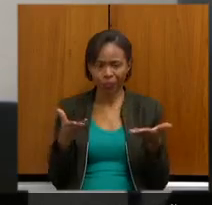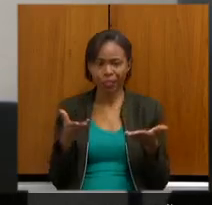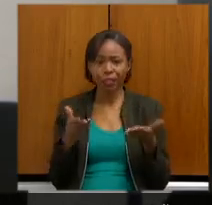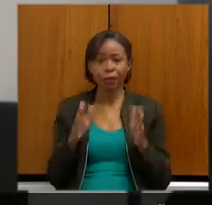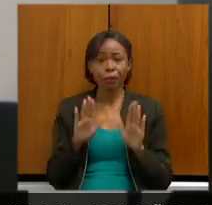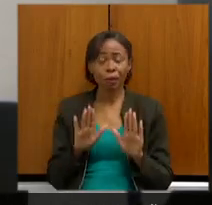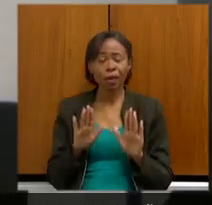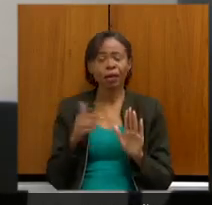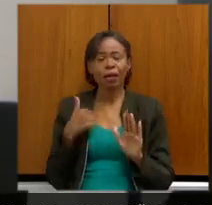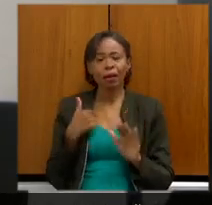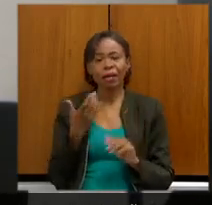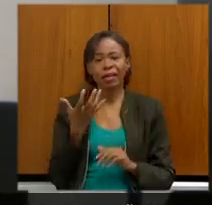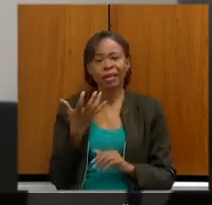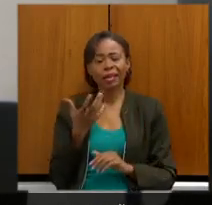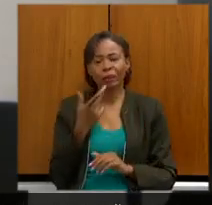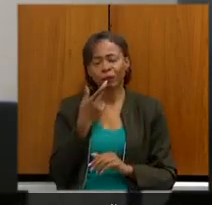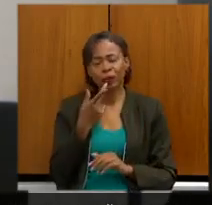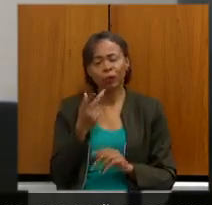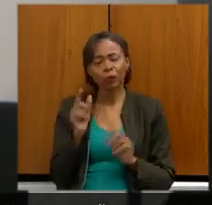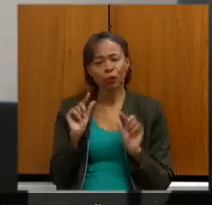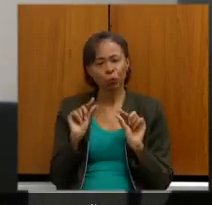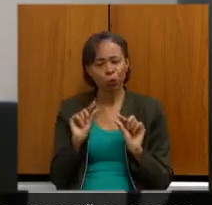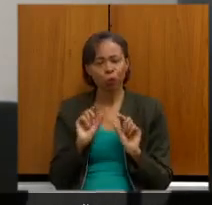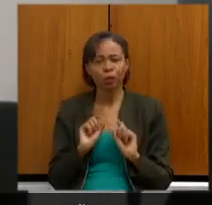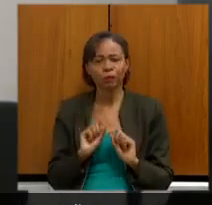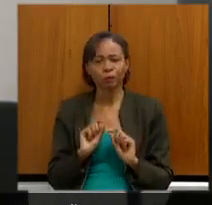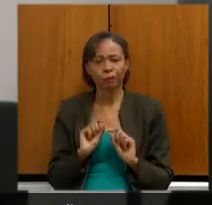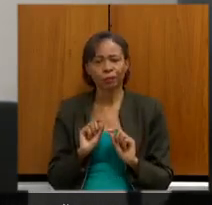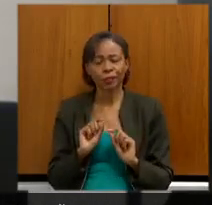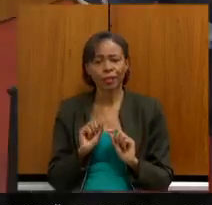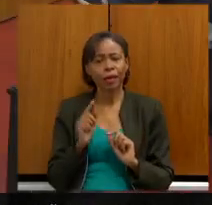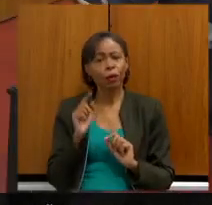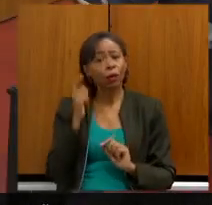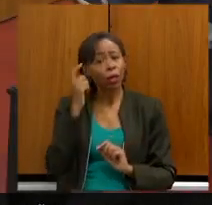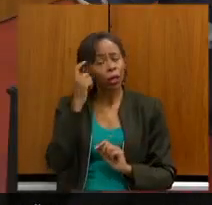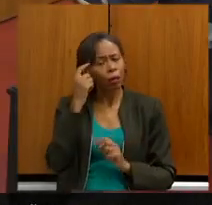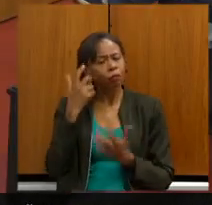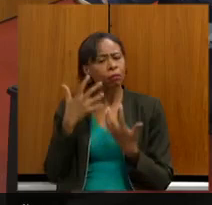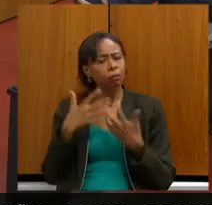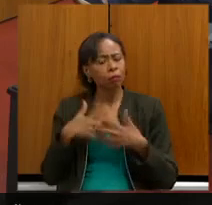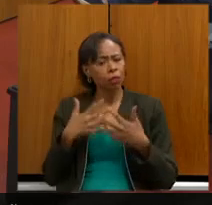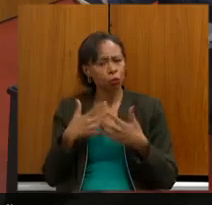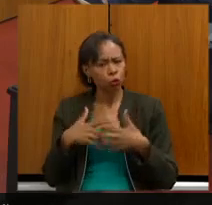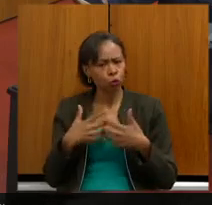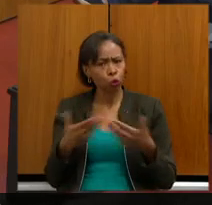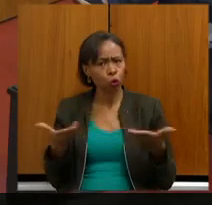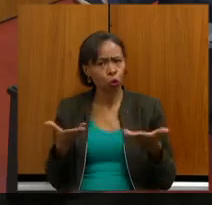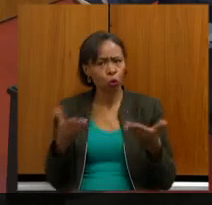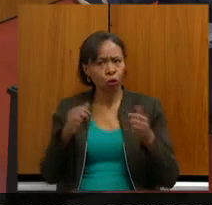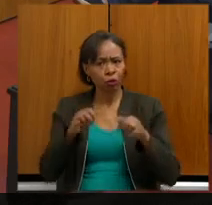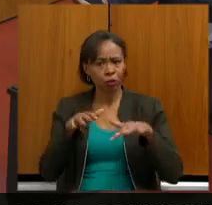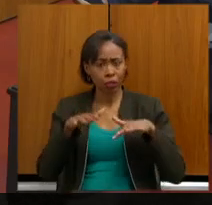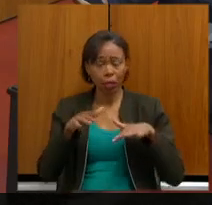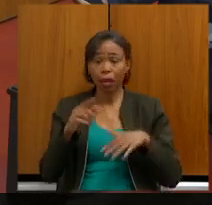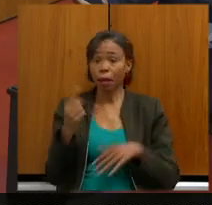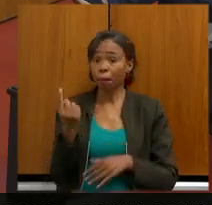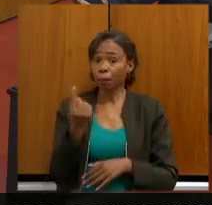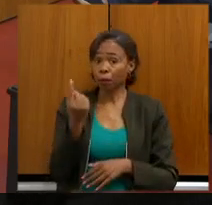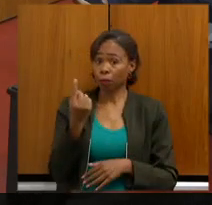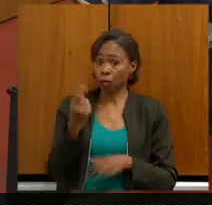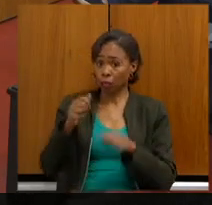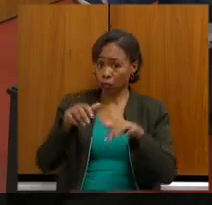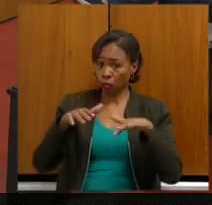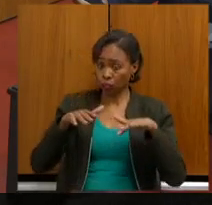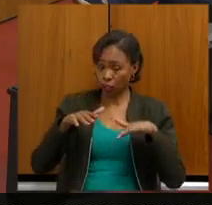quero compartilhar aqui um pouco porque a gente pensou para esse espaço né Essa aqui é a primeira audiência da